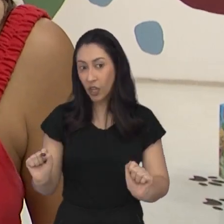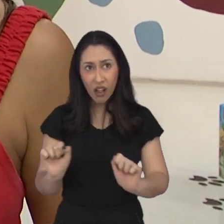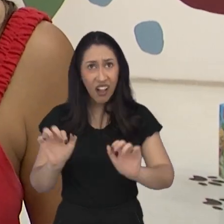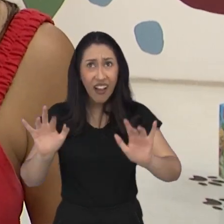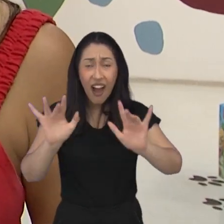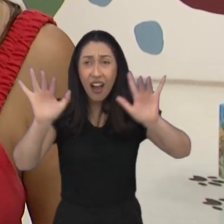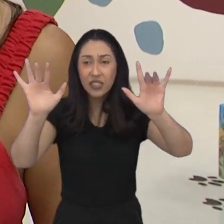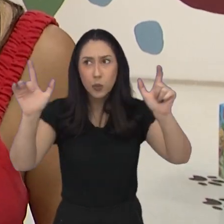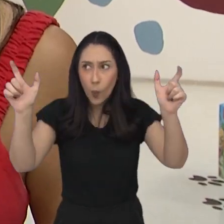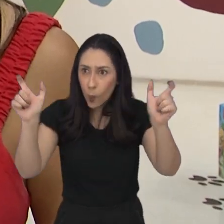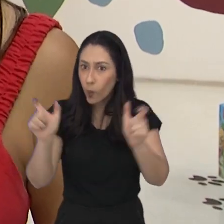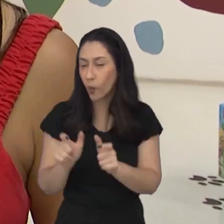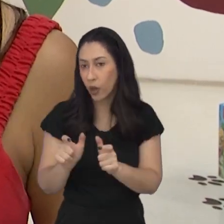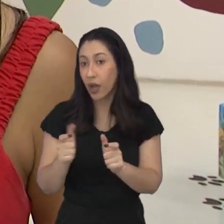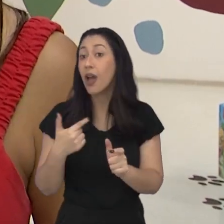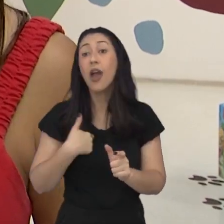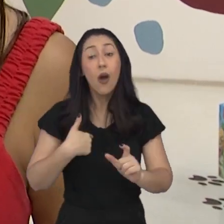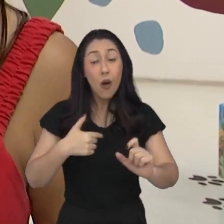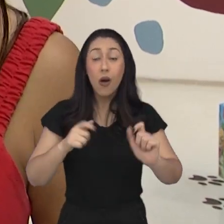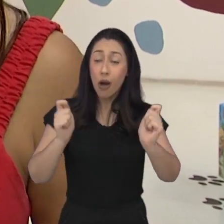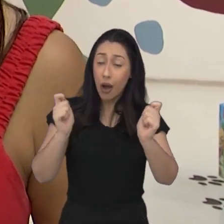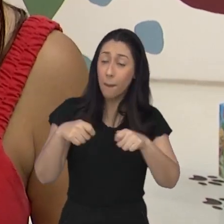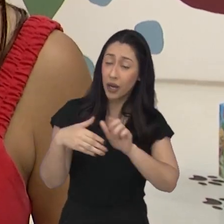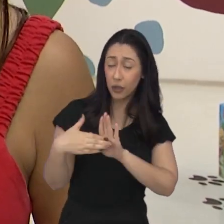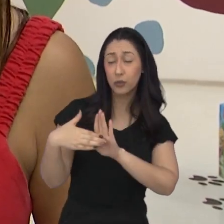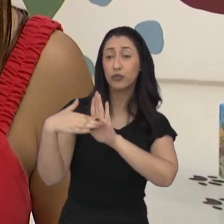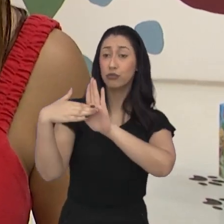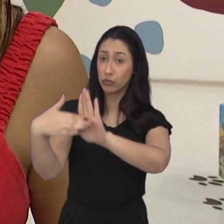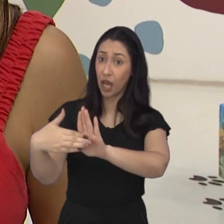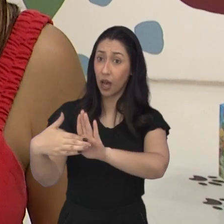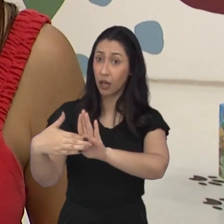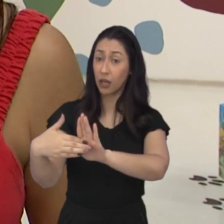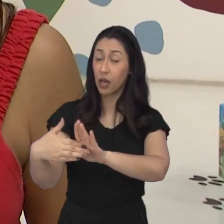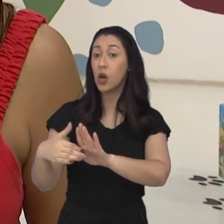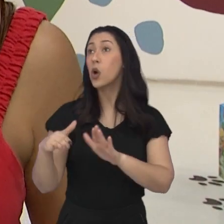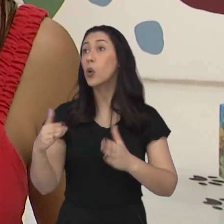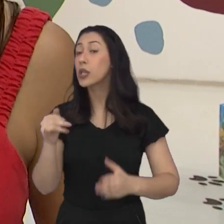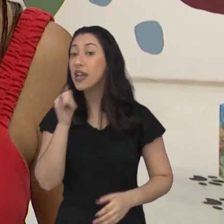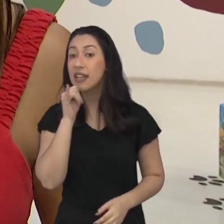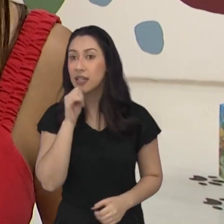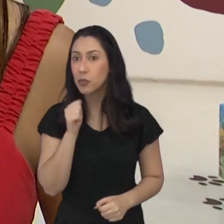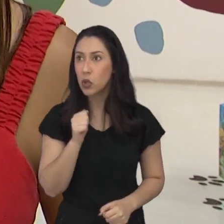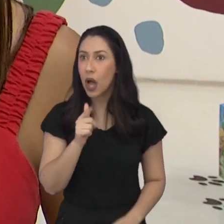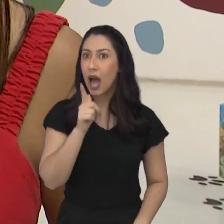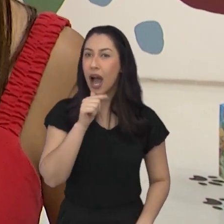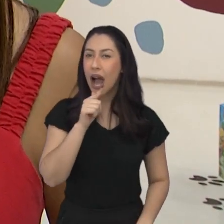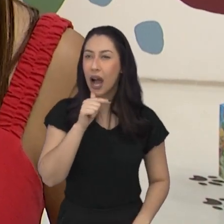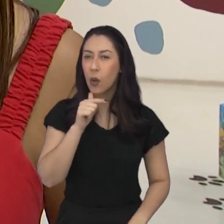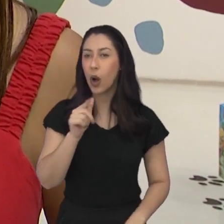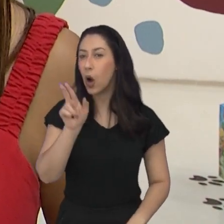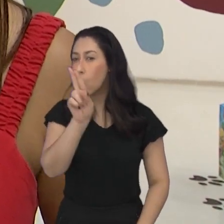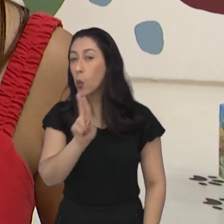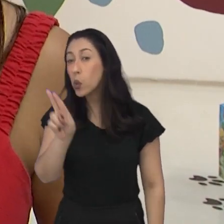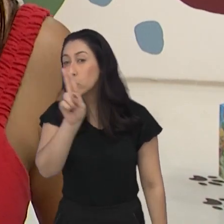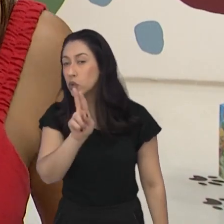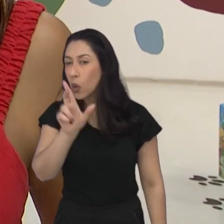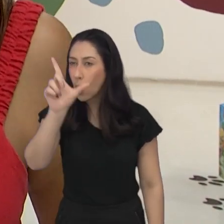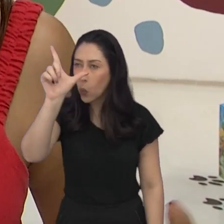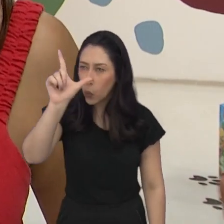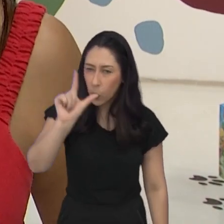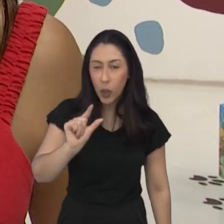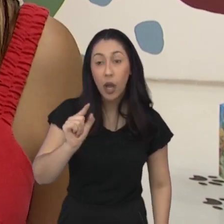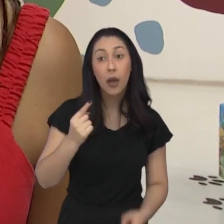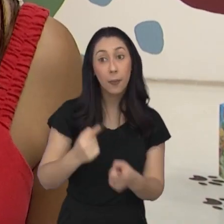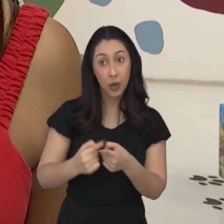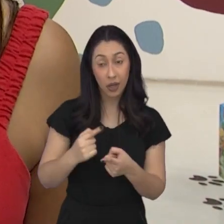Eu posso contribuir com a minimização dos gases de efeito estufa quando eu reduzo, por exemplo, o consumo de água na minha residência, já que a